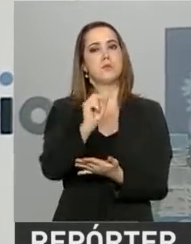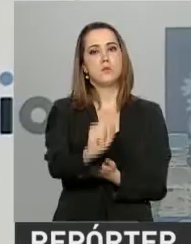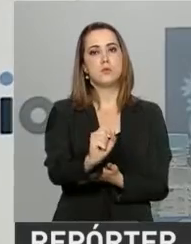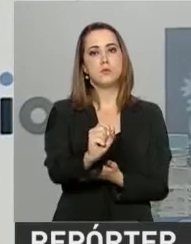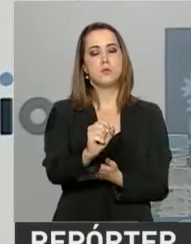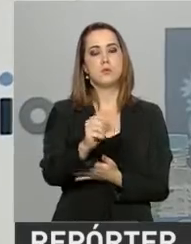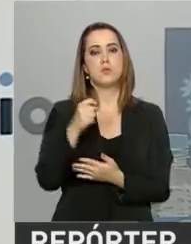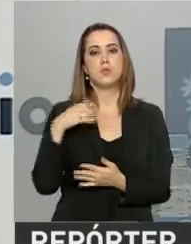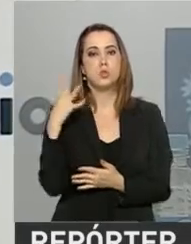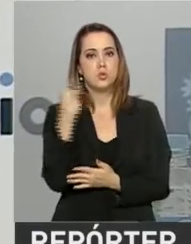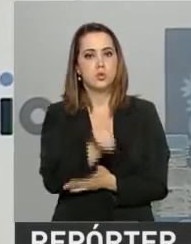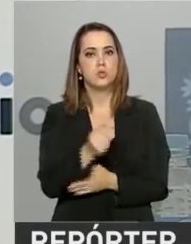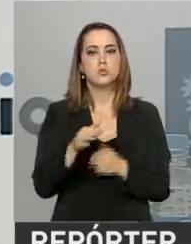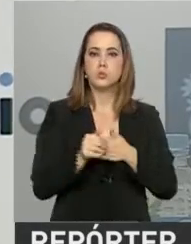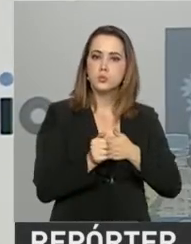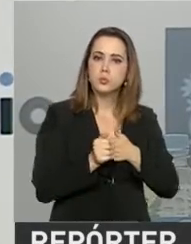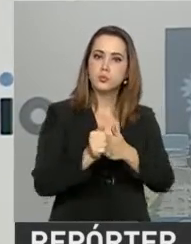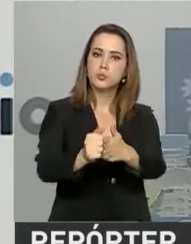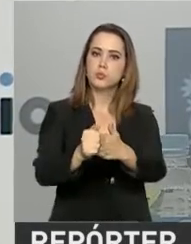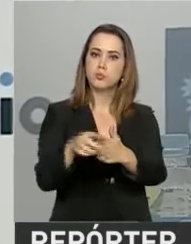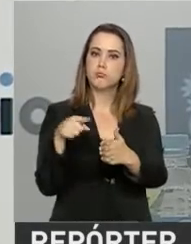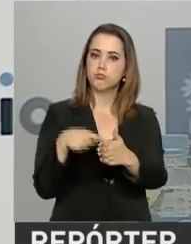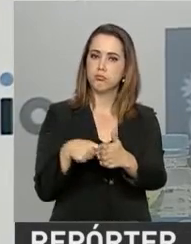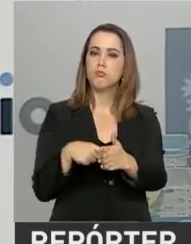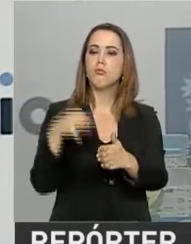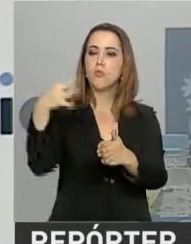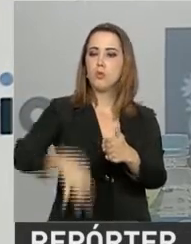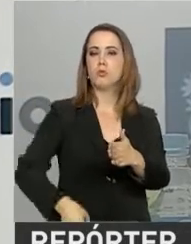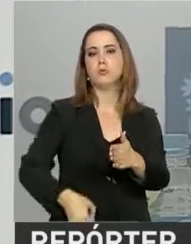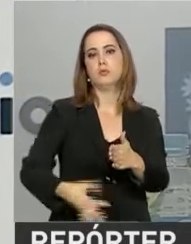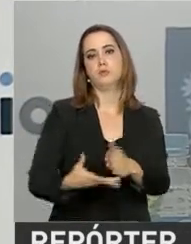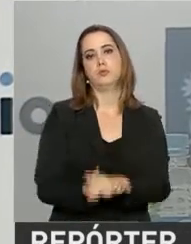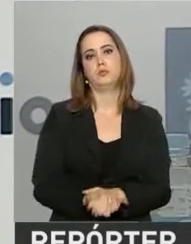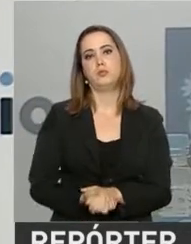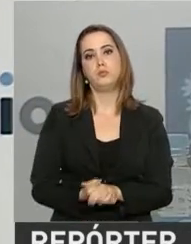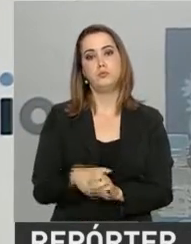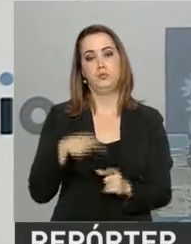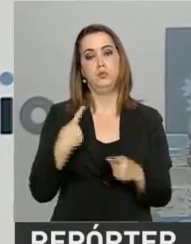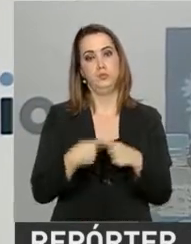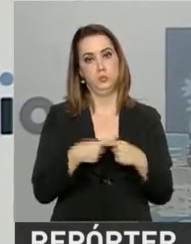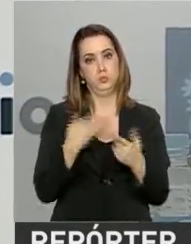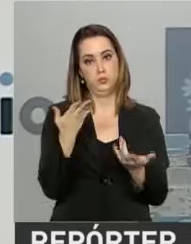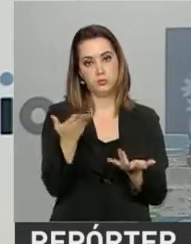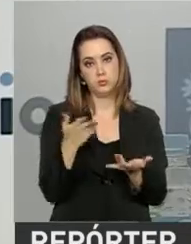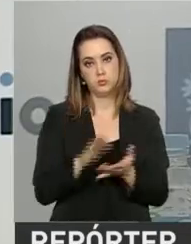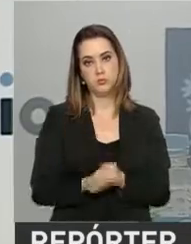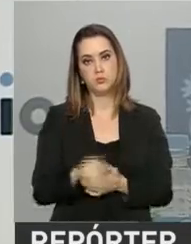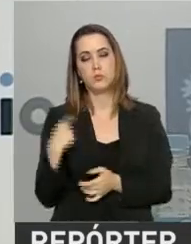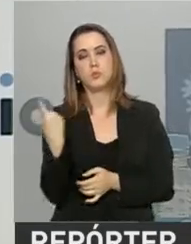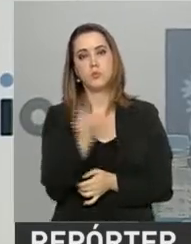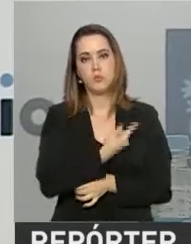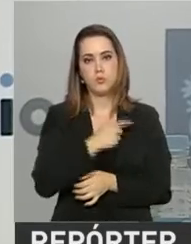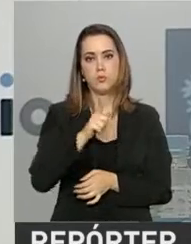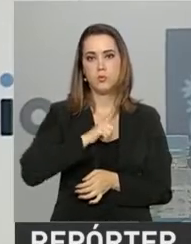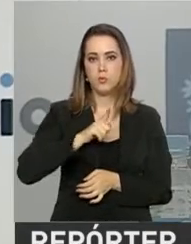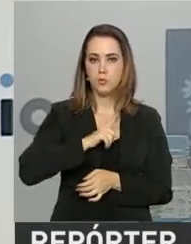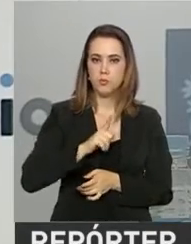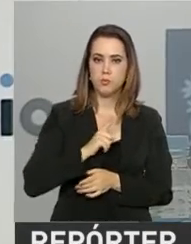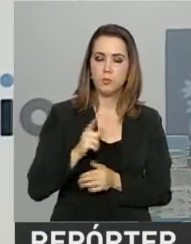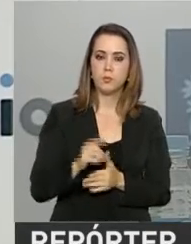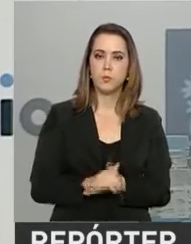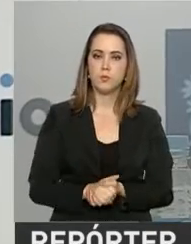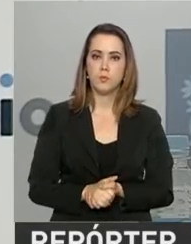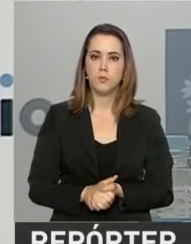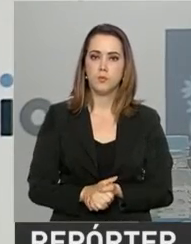tudo está na direcção é que deveria estar e portanto nós teremos a